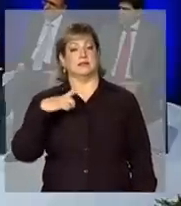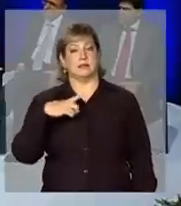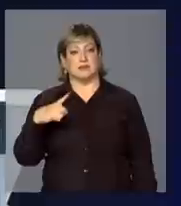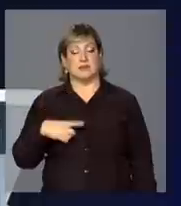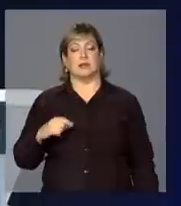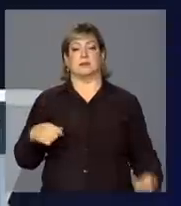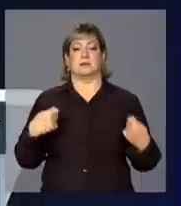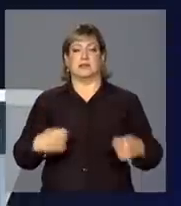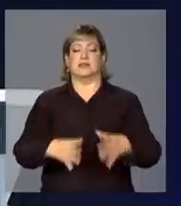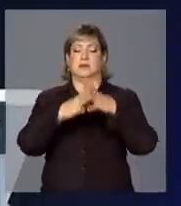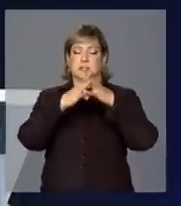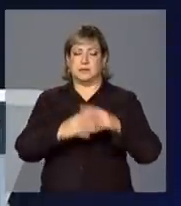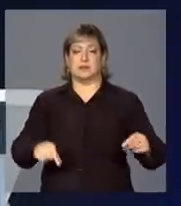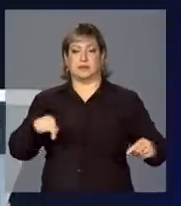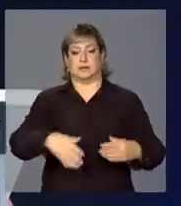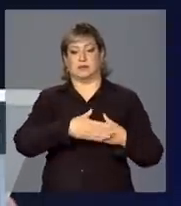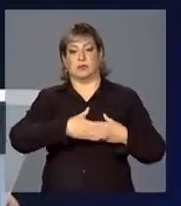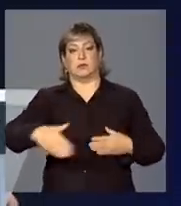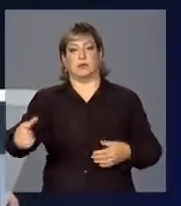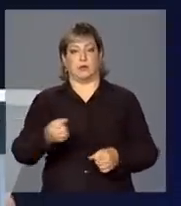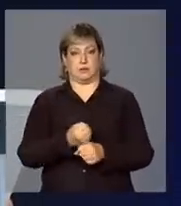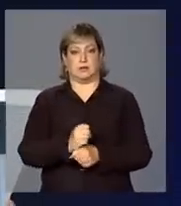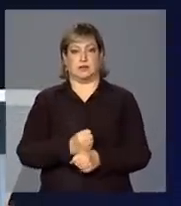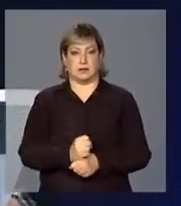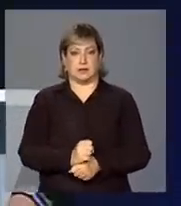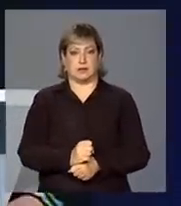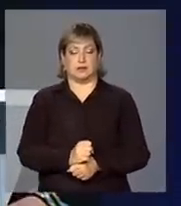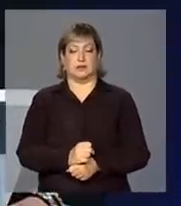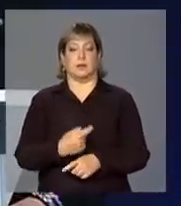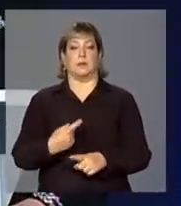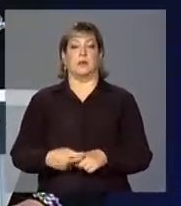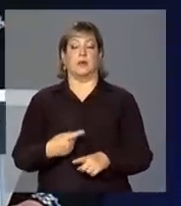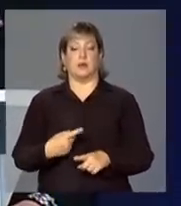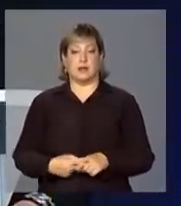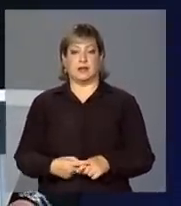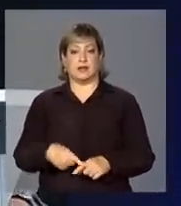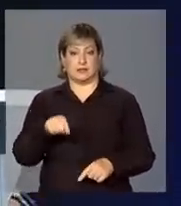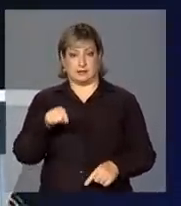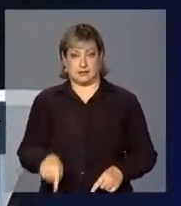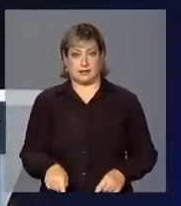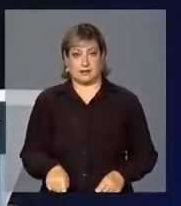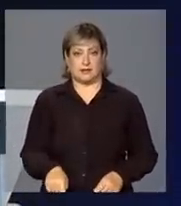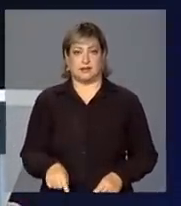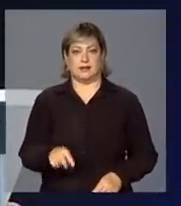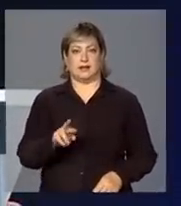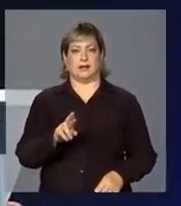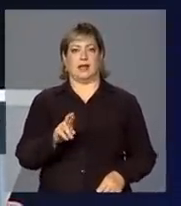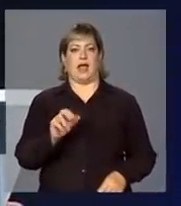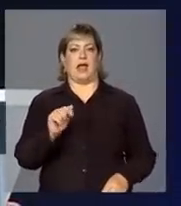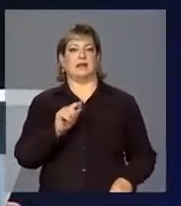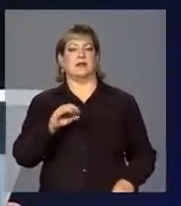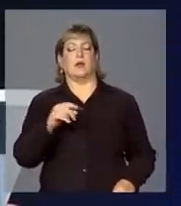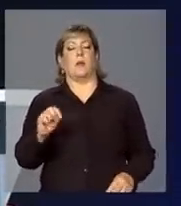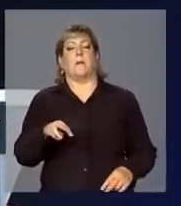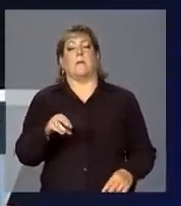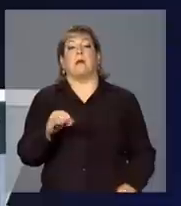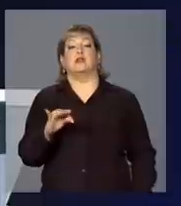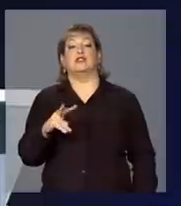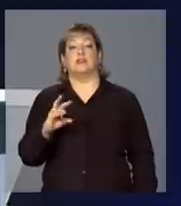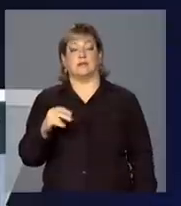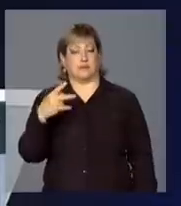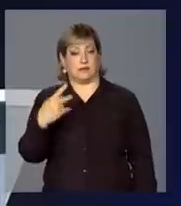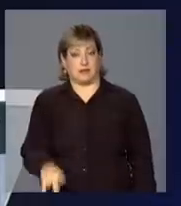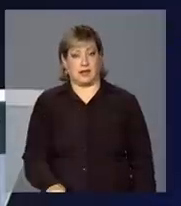de derrubar nos próximos anos. Porque a razão dela, se razão social alguma vez